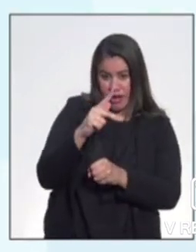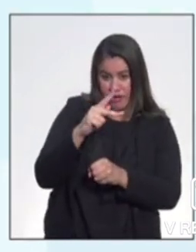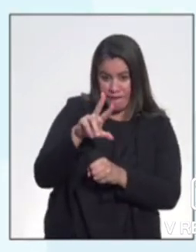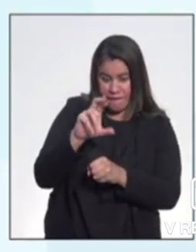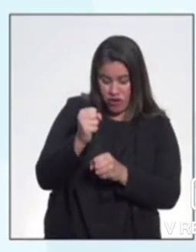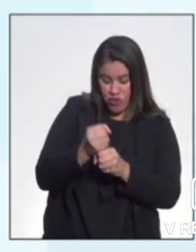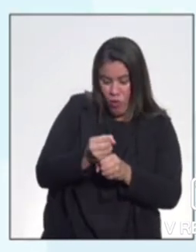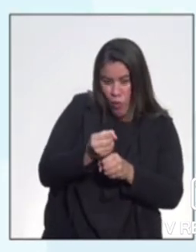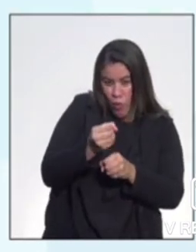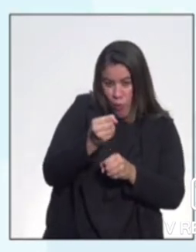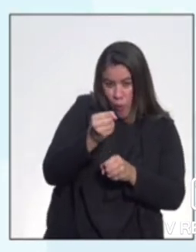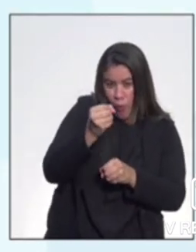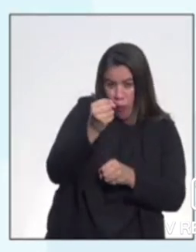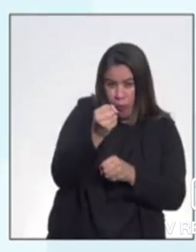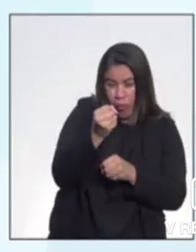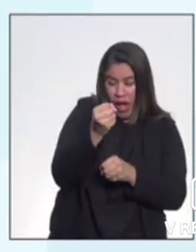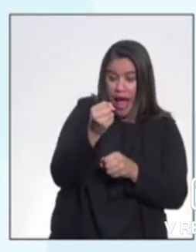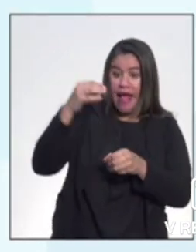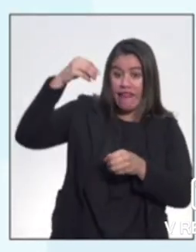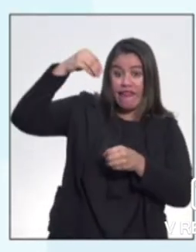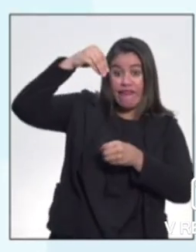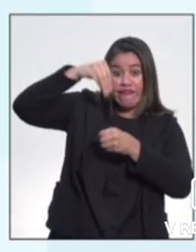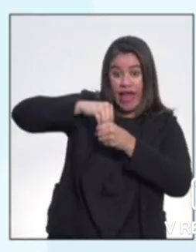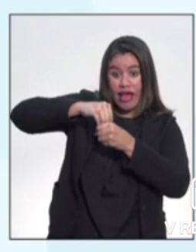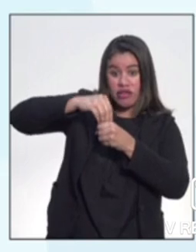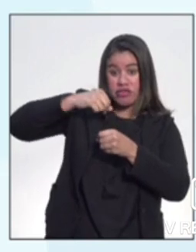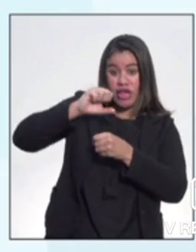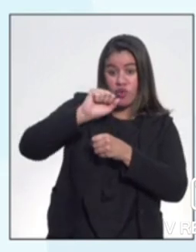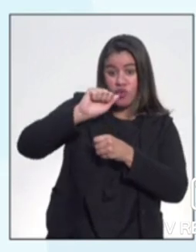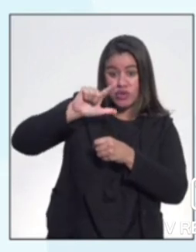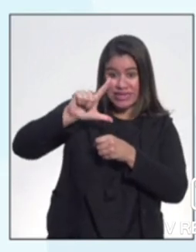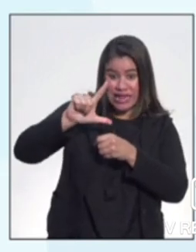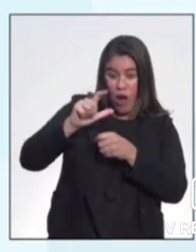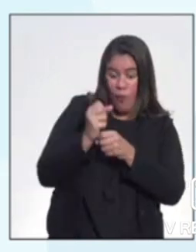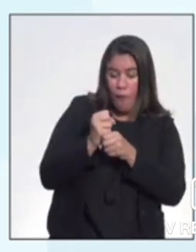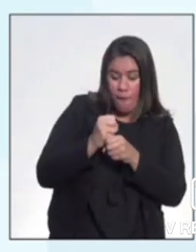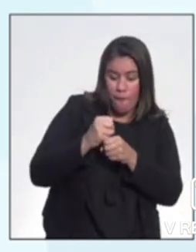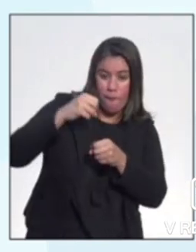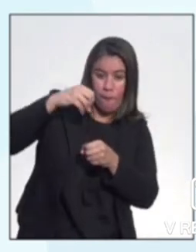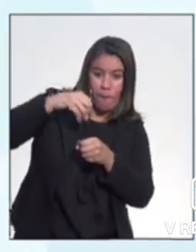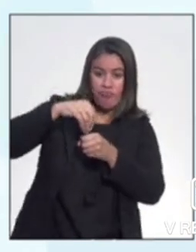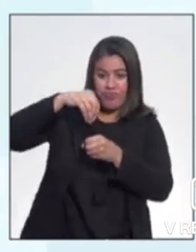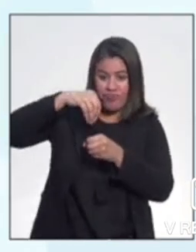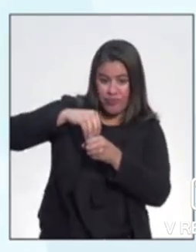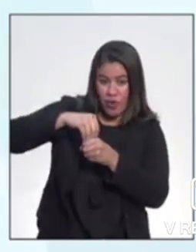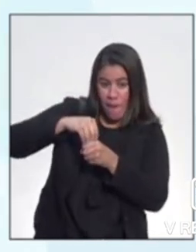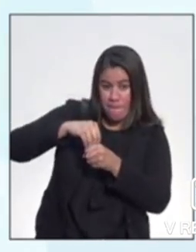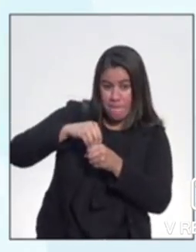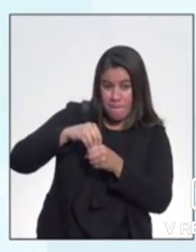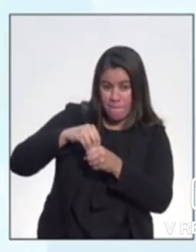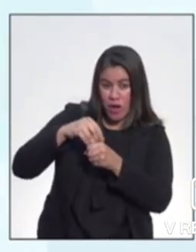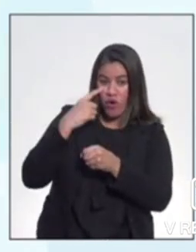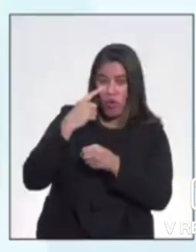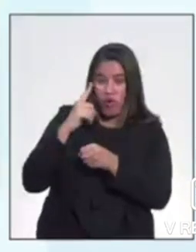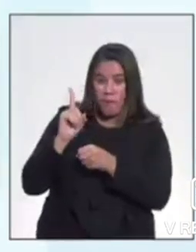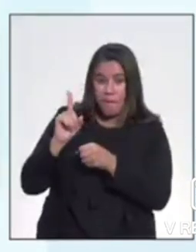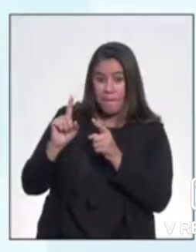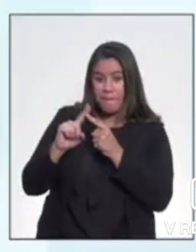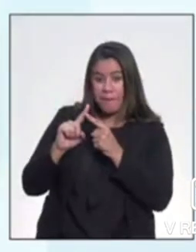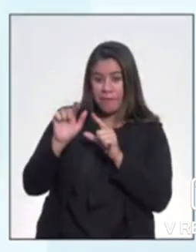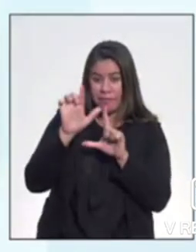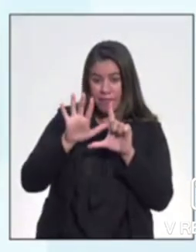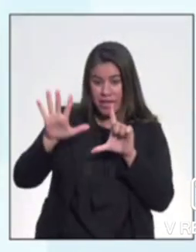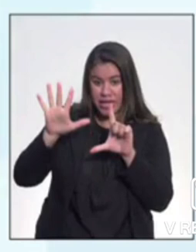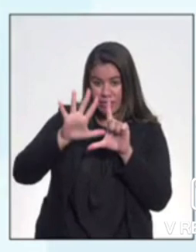sais que estão lá dentro do meu fogo de artifício, eu vejo tudo colorido. Por exemplo, aqui, ó. Tá vendo essa próxima